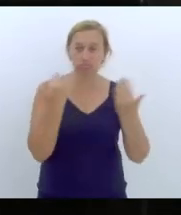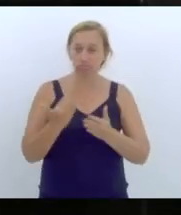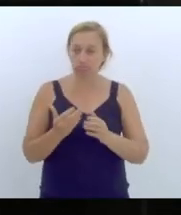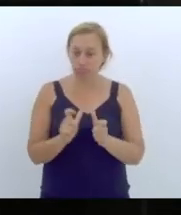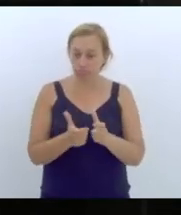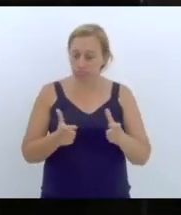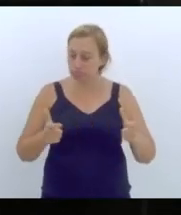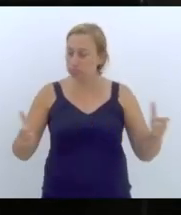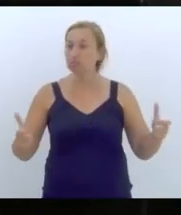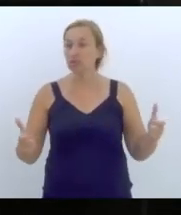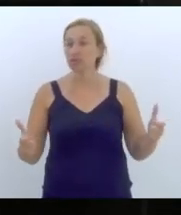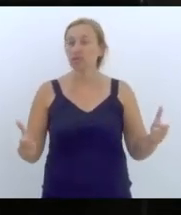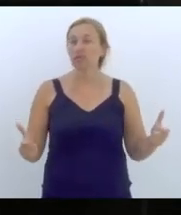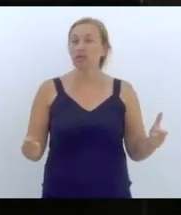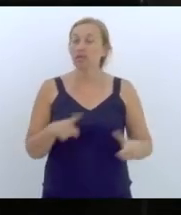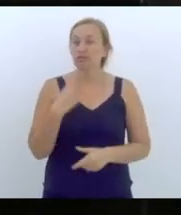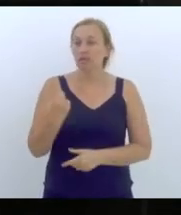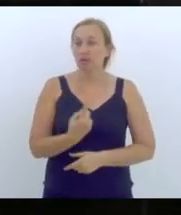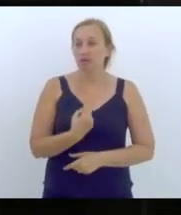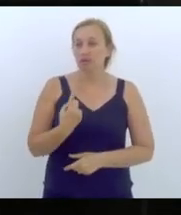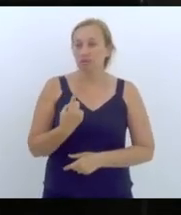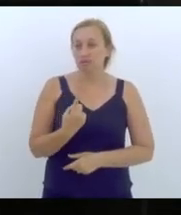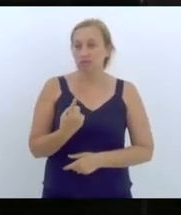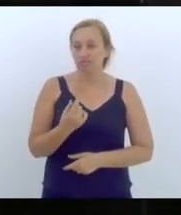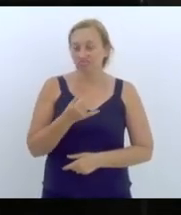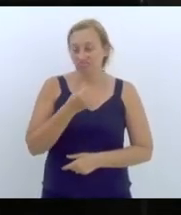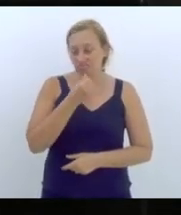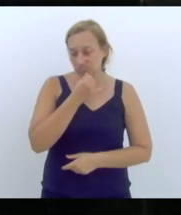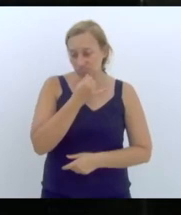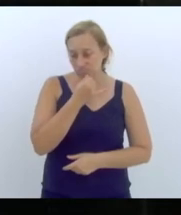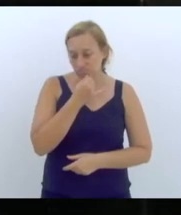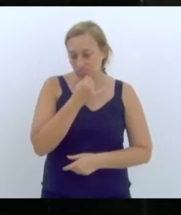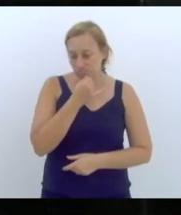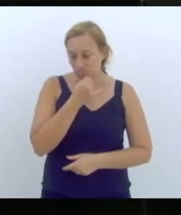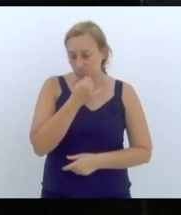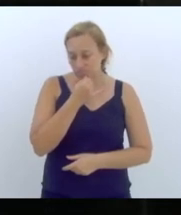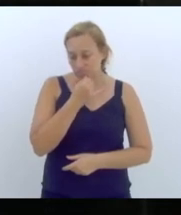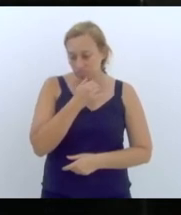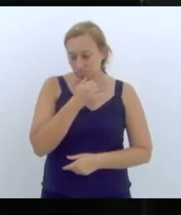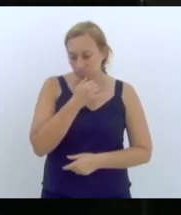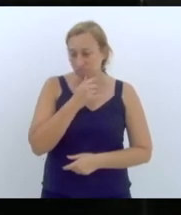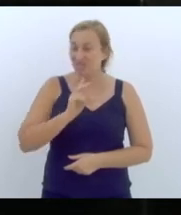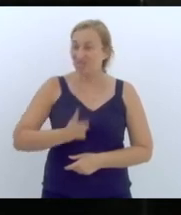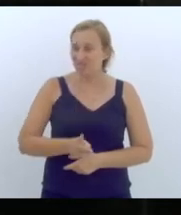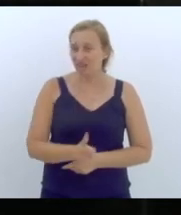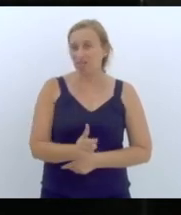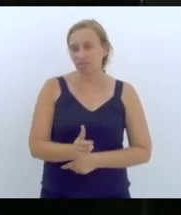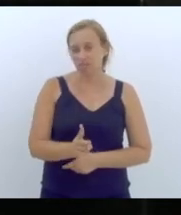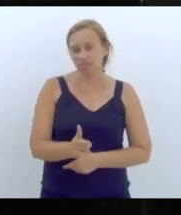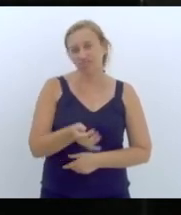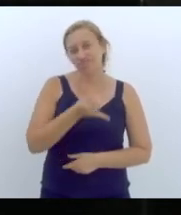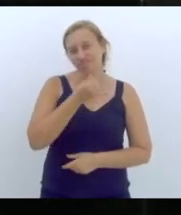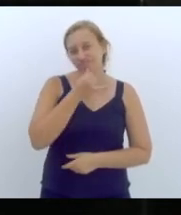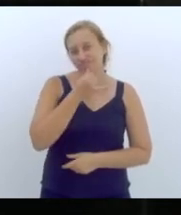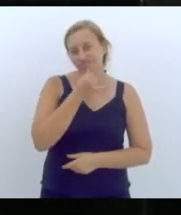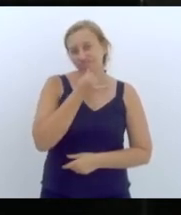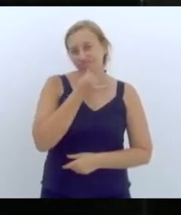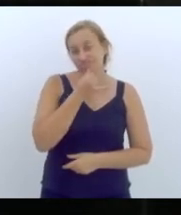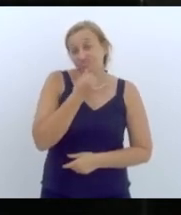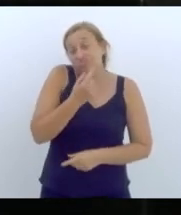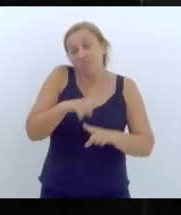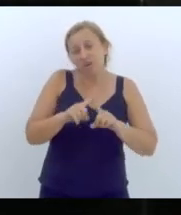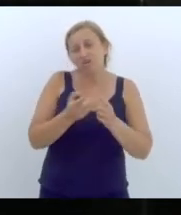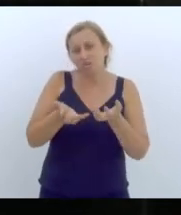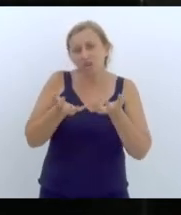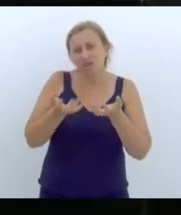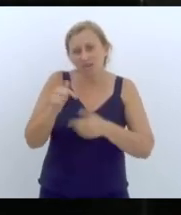mais aumentam, e nós ficamos aqui sempre de luto, sempre entristecidos. Mas o que